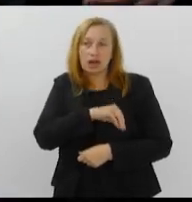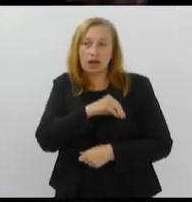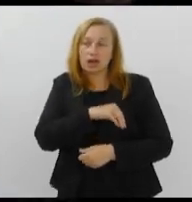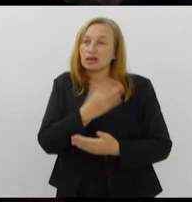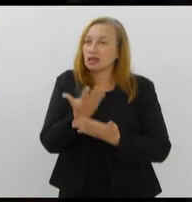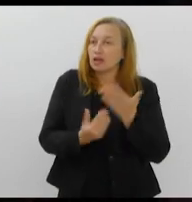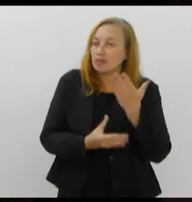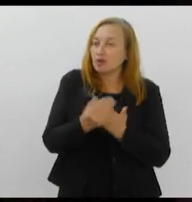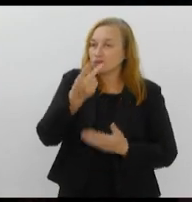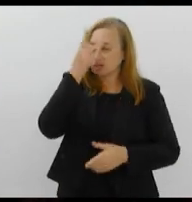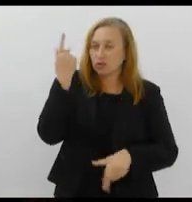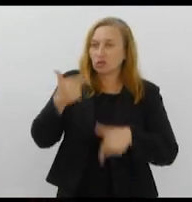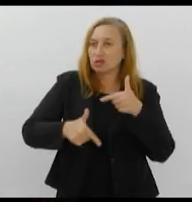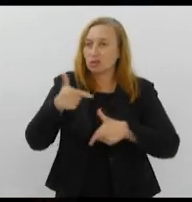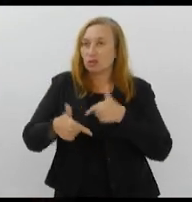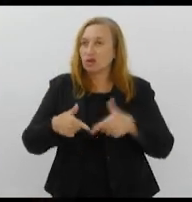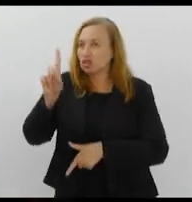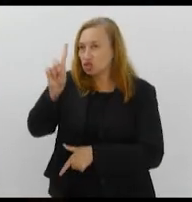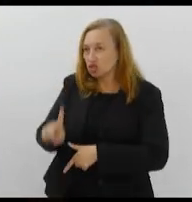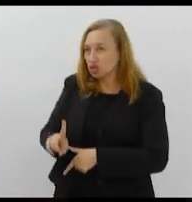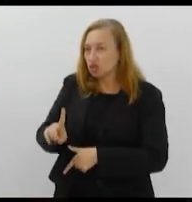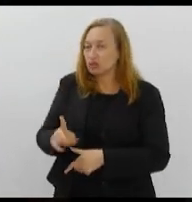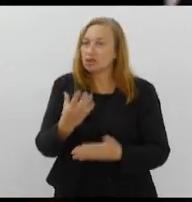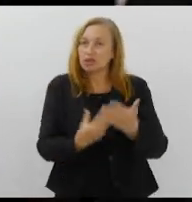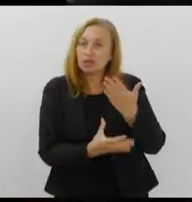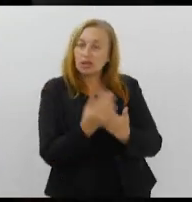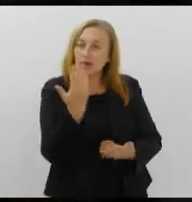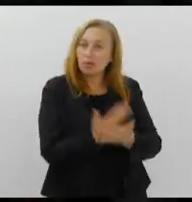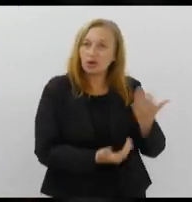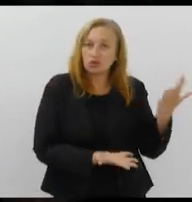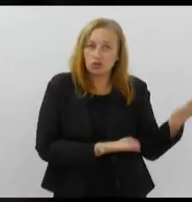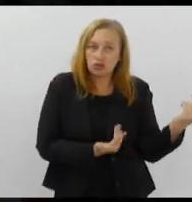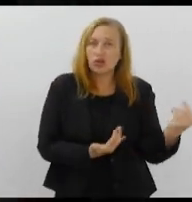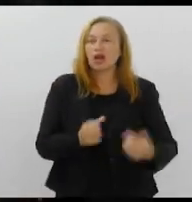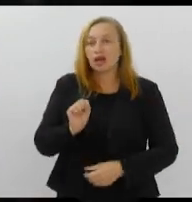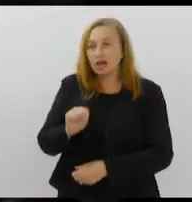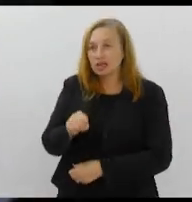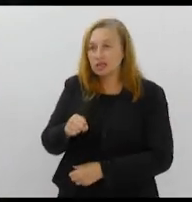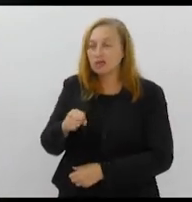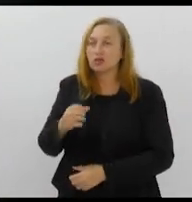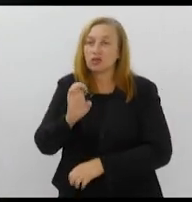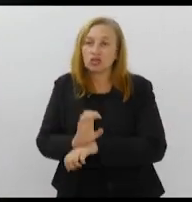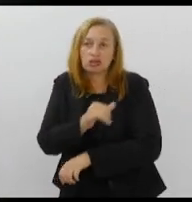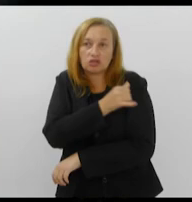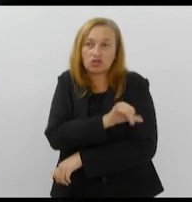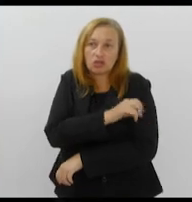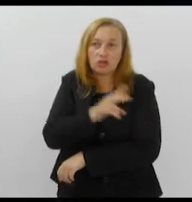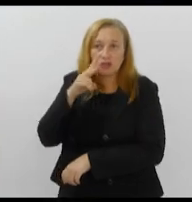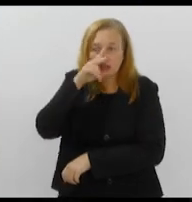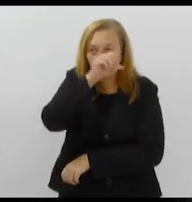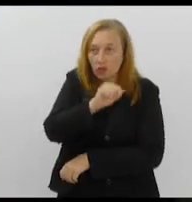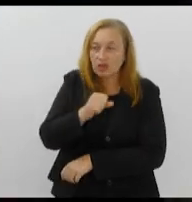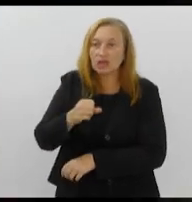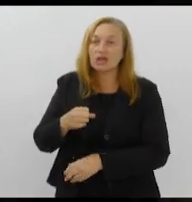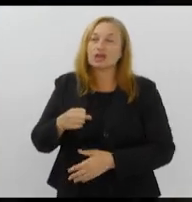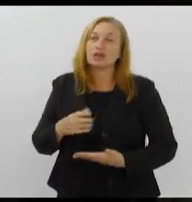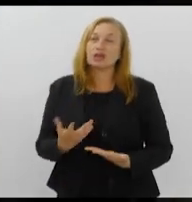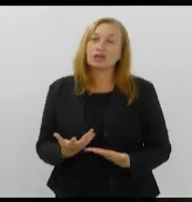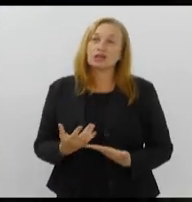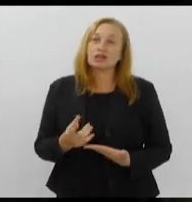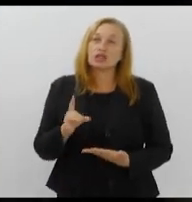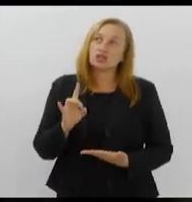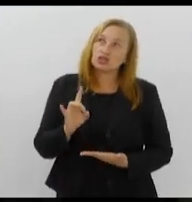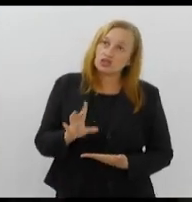na mão da juventude. E aí sim a gente vai estar falando de um Estado do Rio de Janeiro forte. Senão, ano após ano, a gente só vai